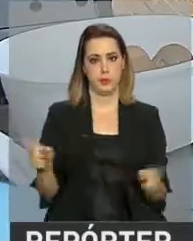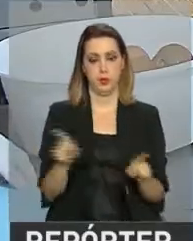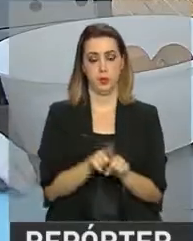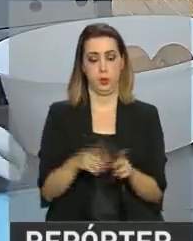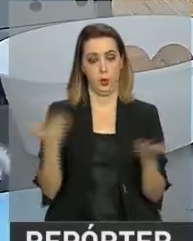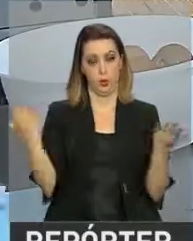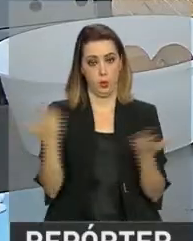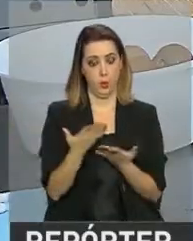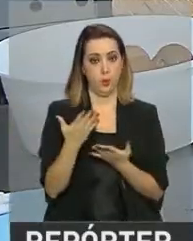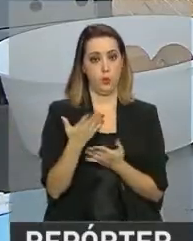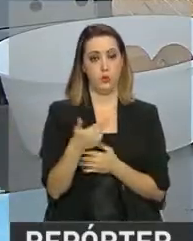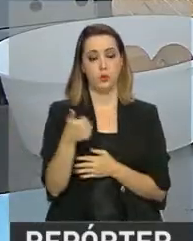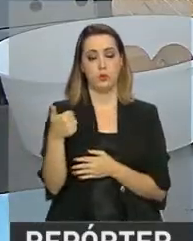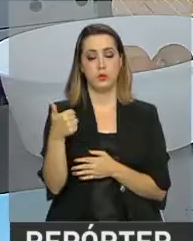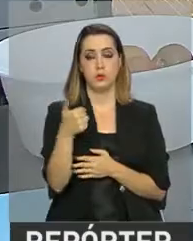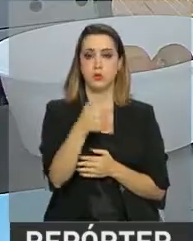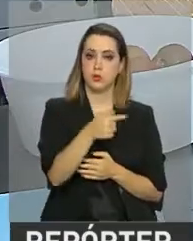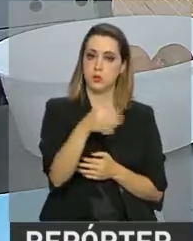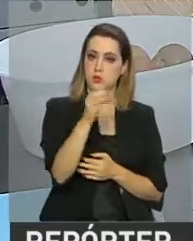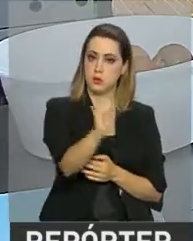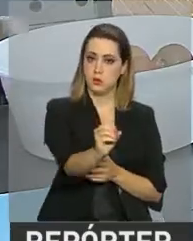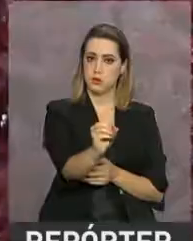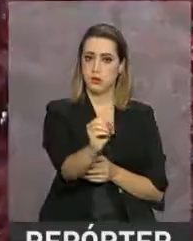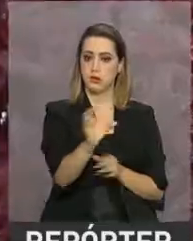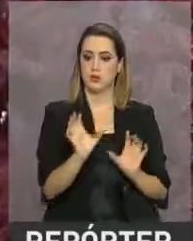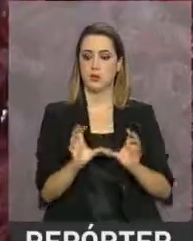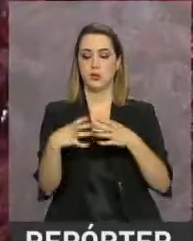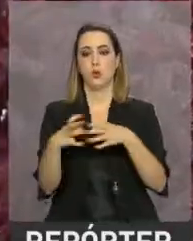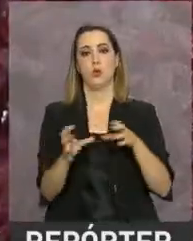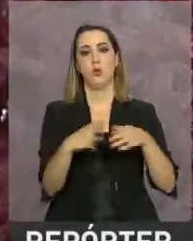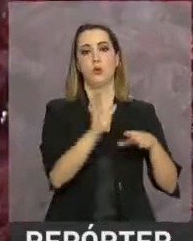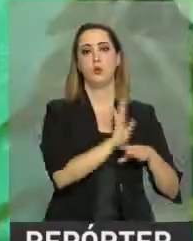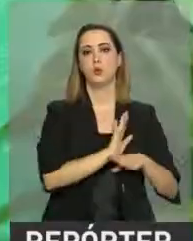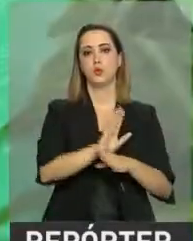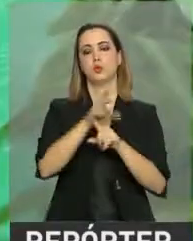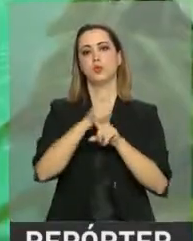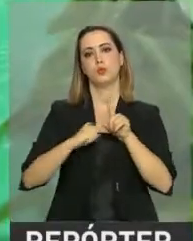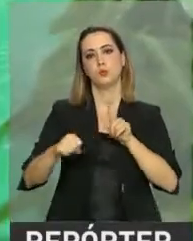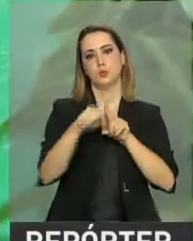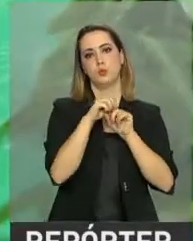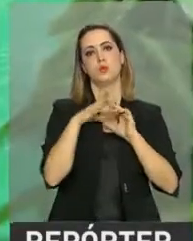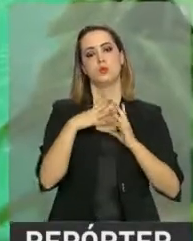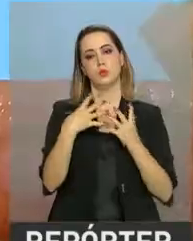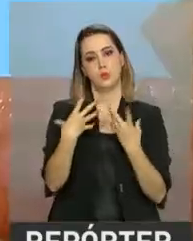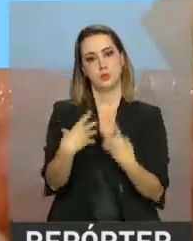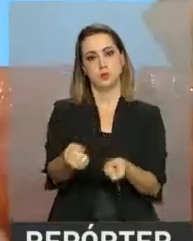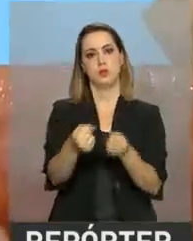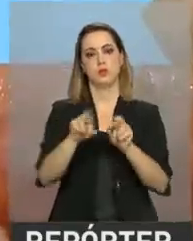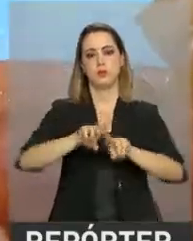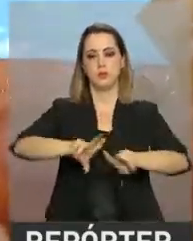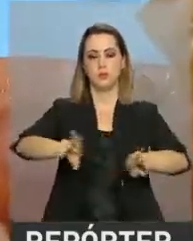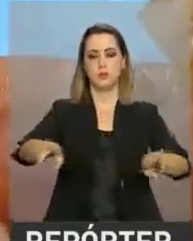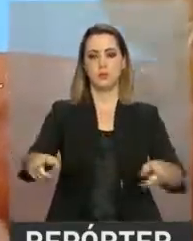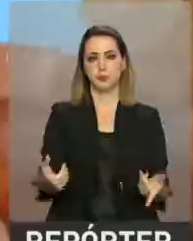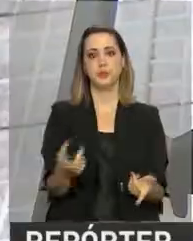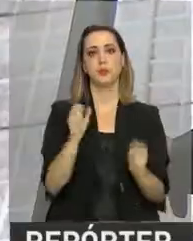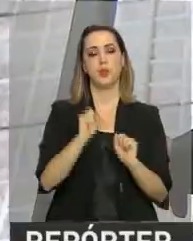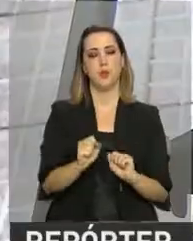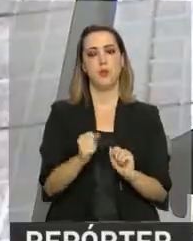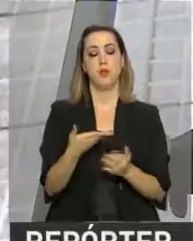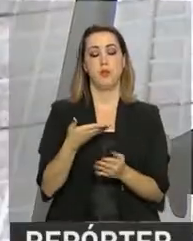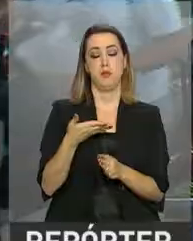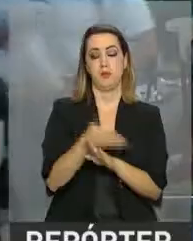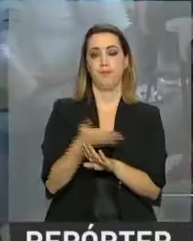170 entidades da assistência social estão cadastradas para receber verduras frutas e legumes que